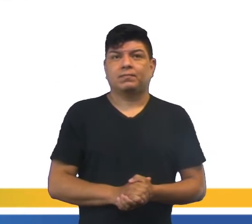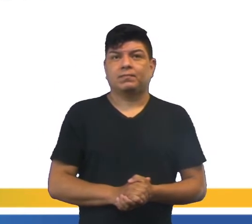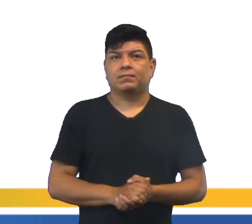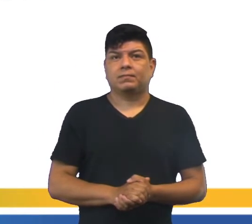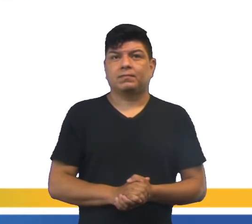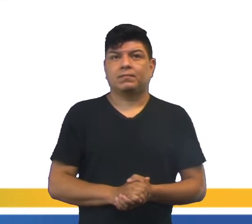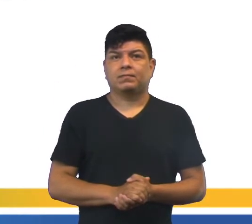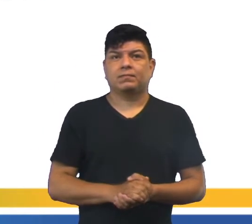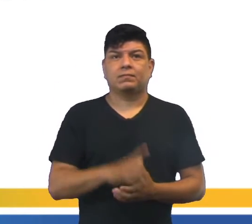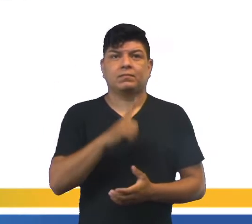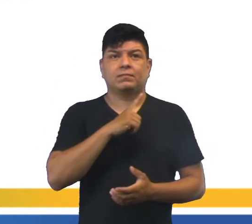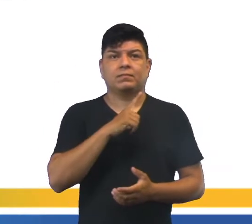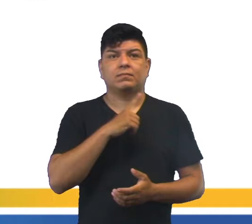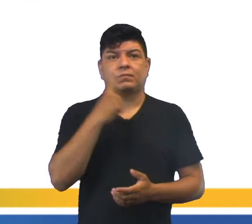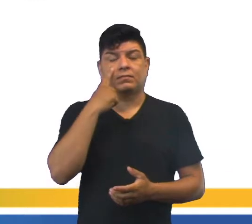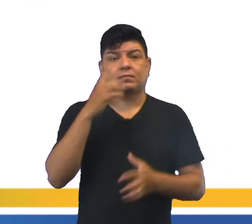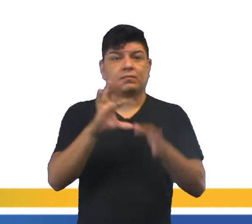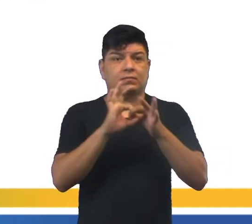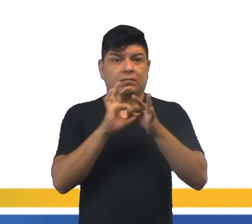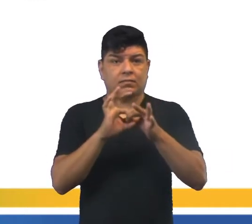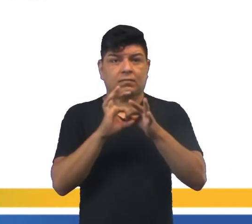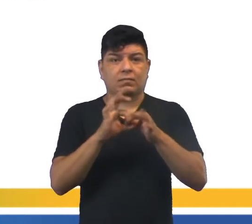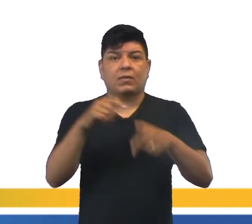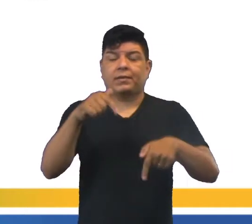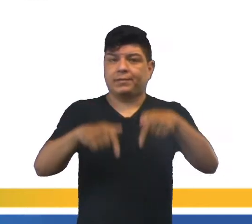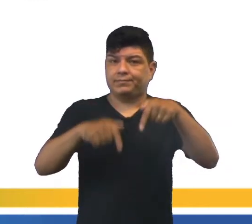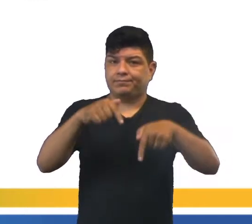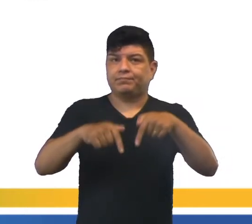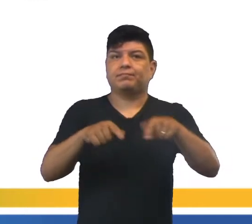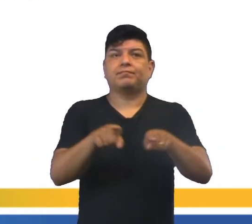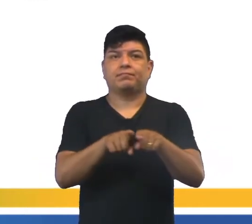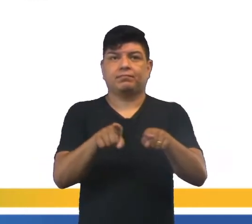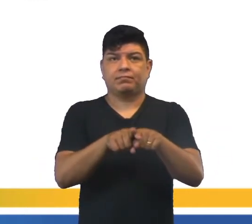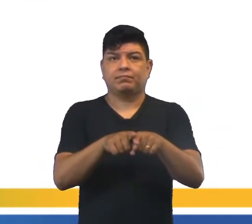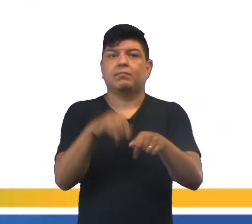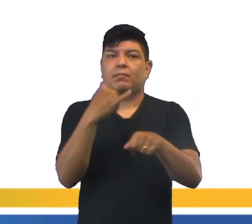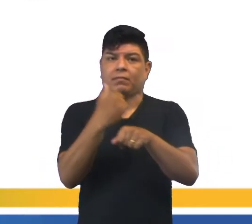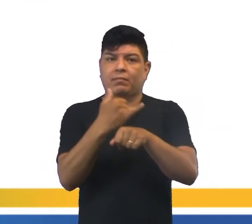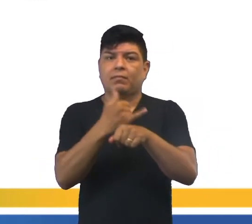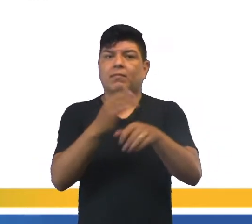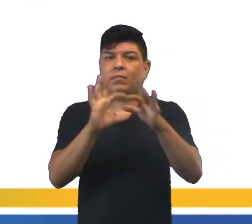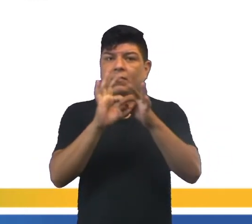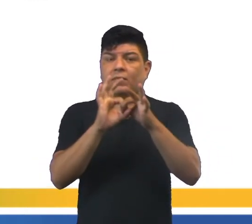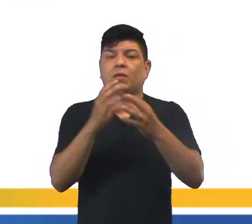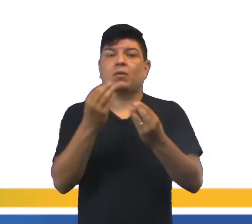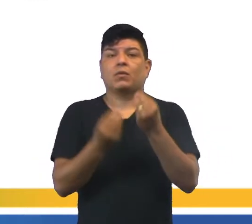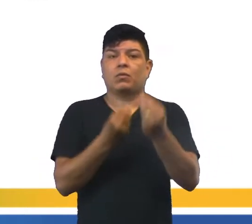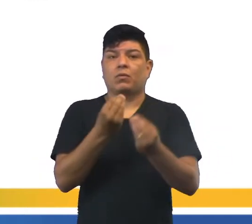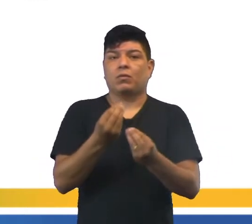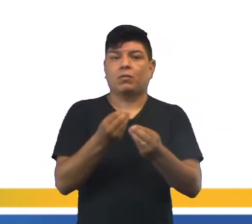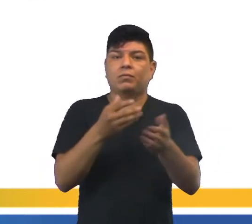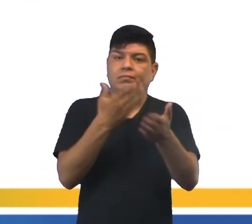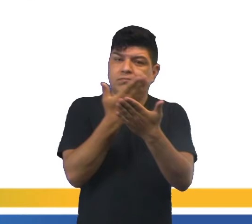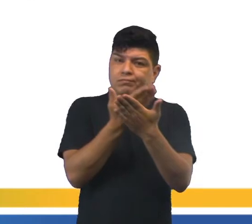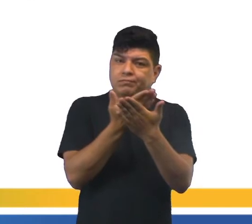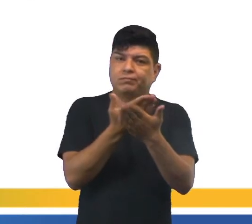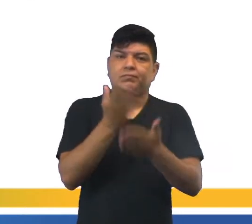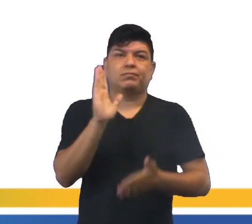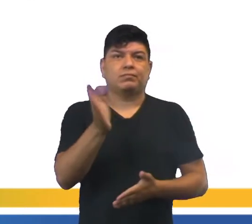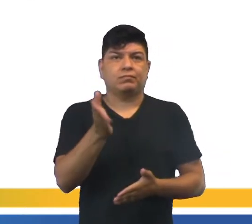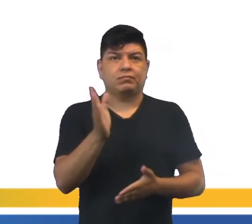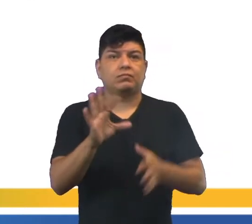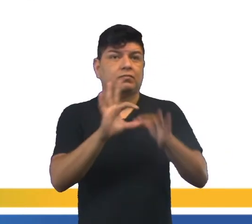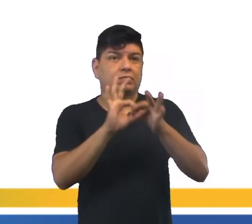Bem, aqui nós vemos um pouco sobre as ligações químicas, né, as ligações metálicas. Como você já deve ter estudado, as